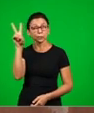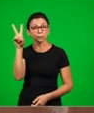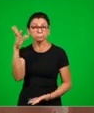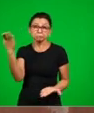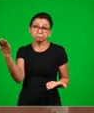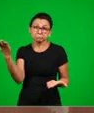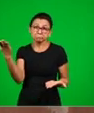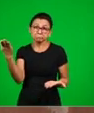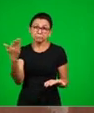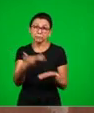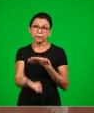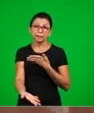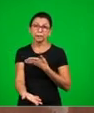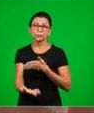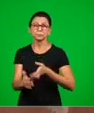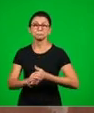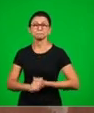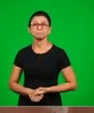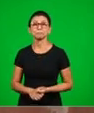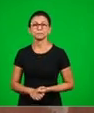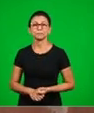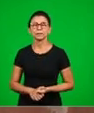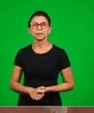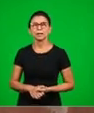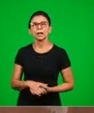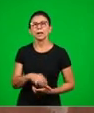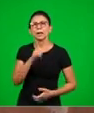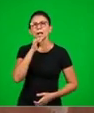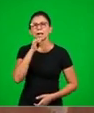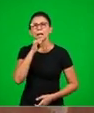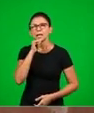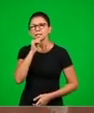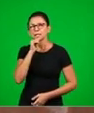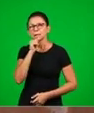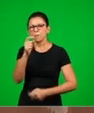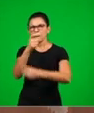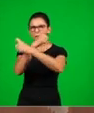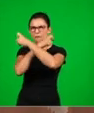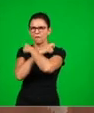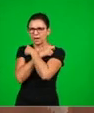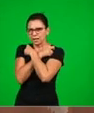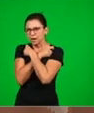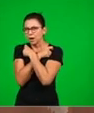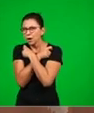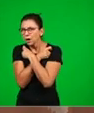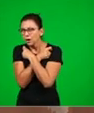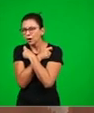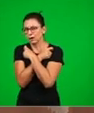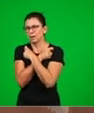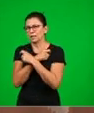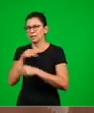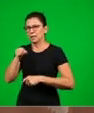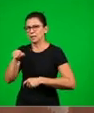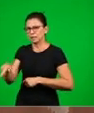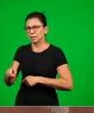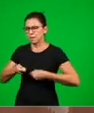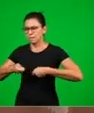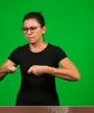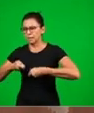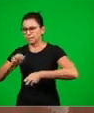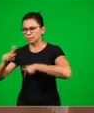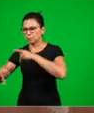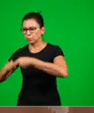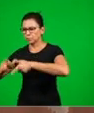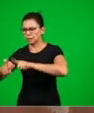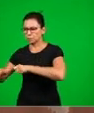caminho. Quem foi atrás, quando o faraó vai atrás do povo de Israel, eles caminharam 3 dias. Se eles caminhassem 2 dias, o faraó